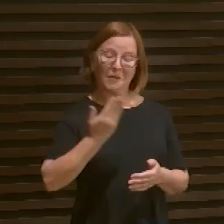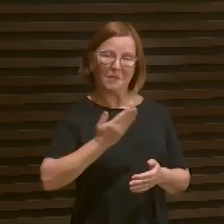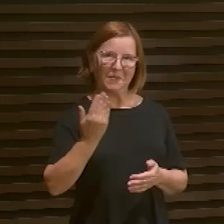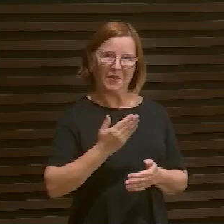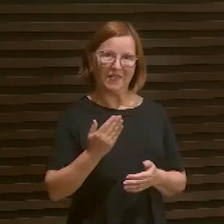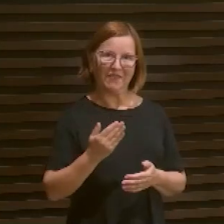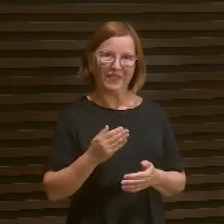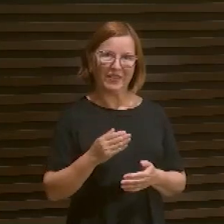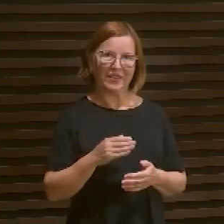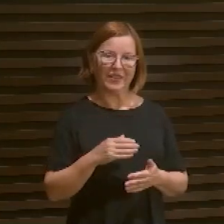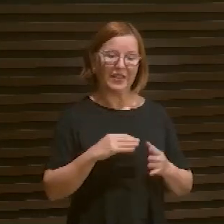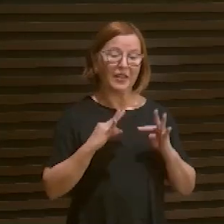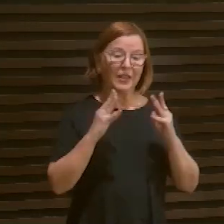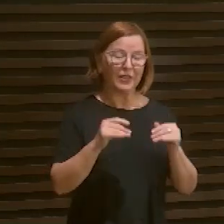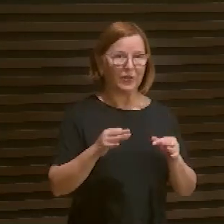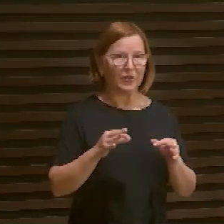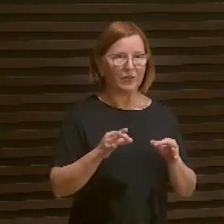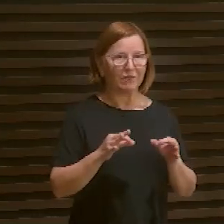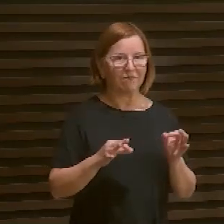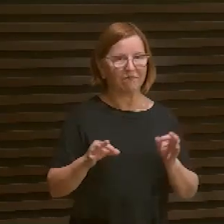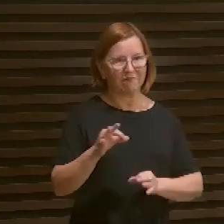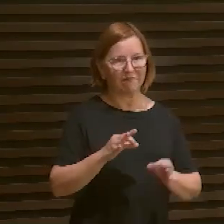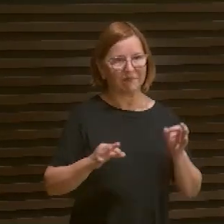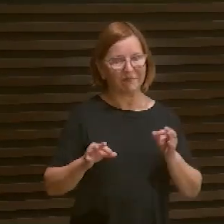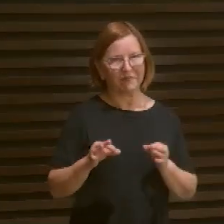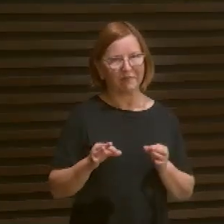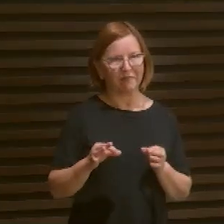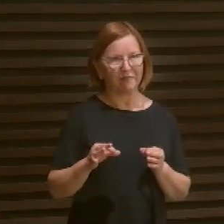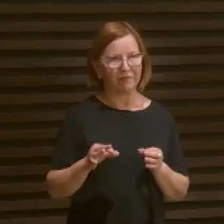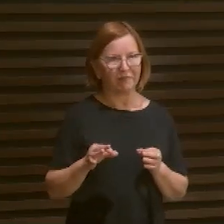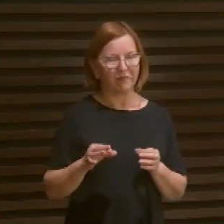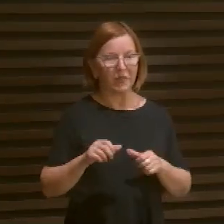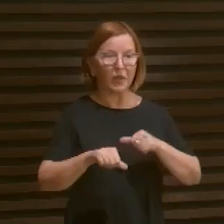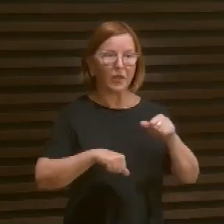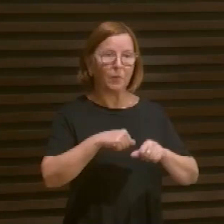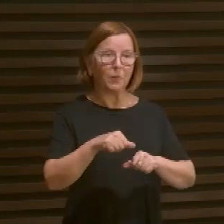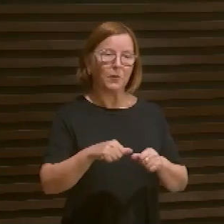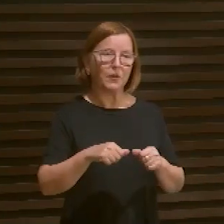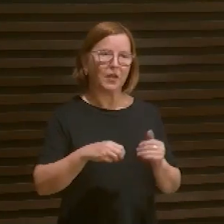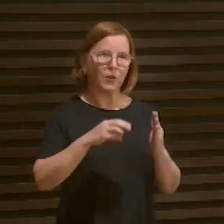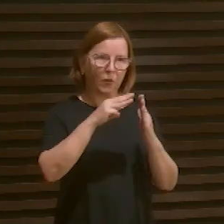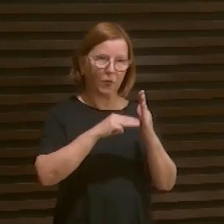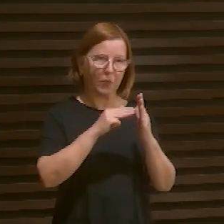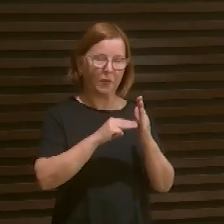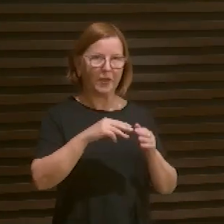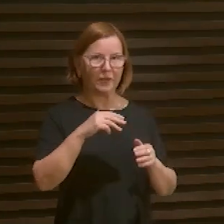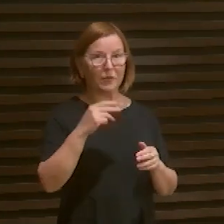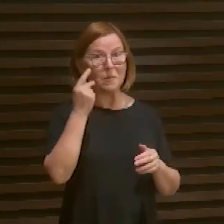todos preparados. Eles mudaram a metodologia para fazer em 2